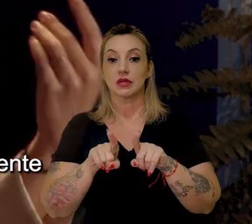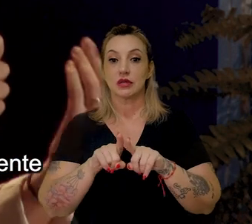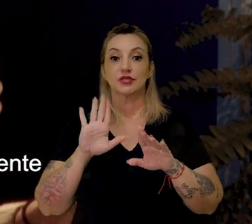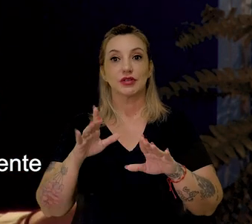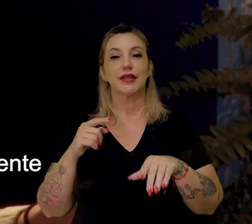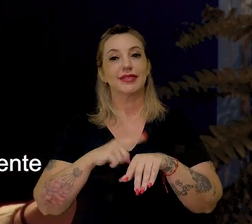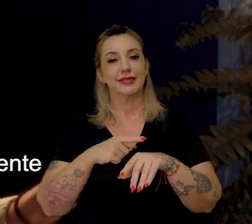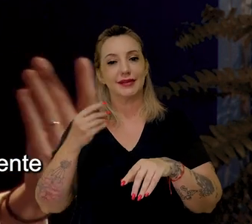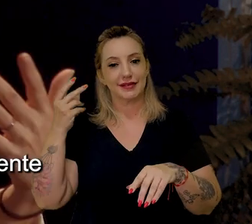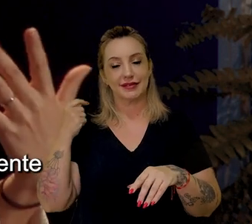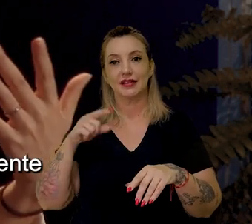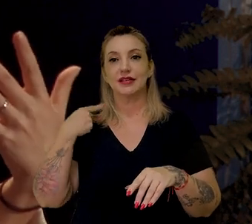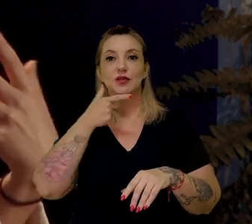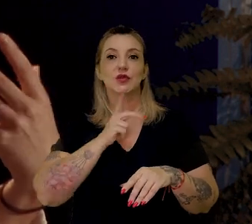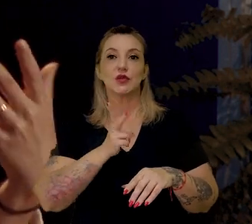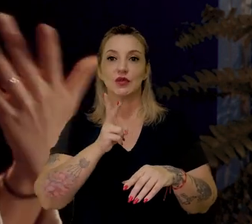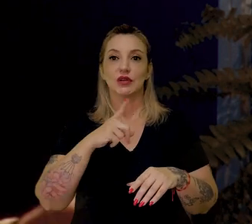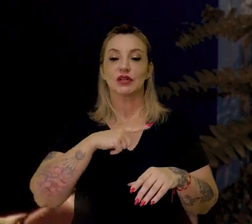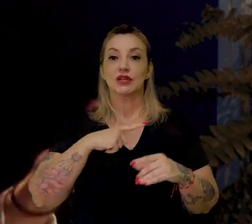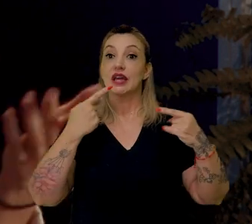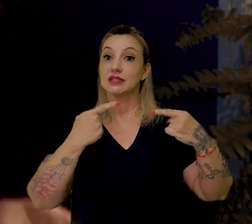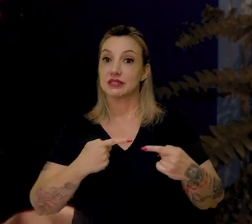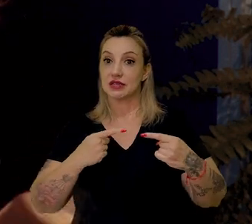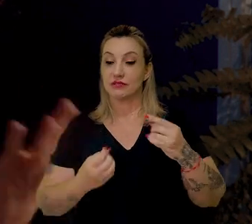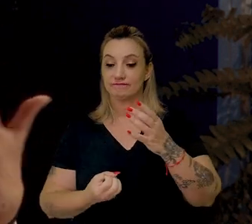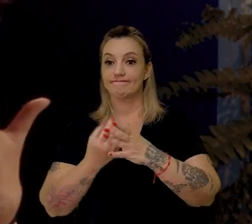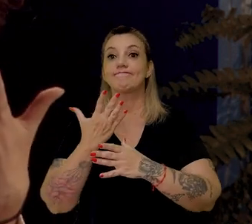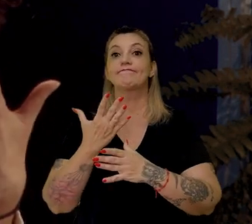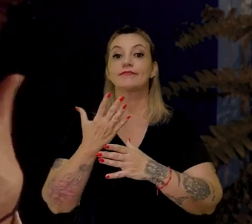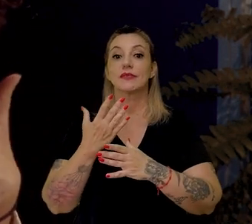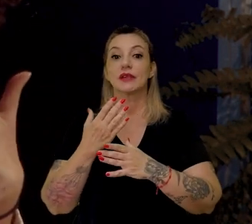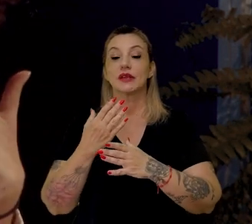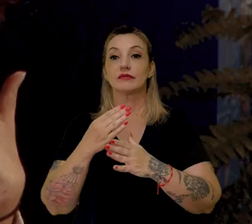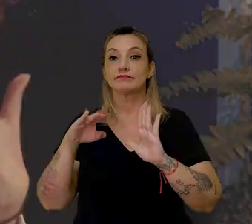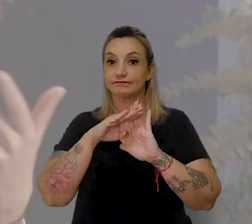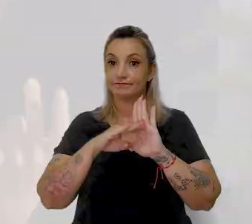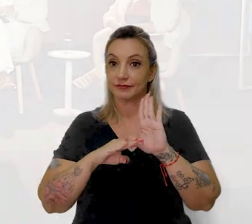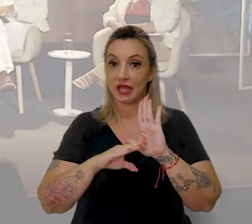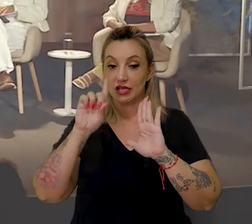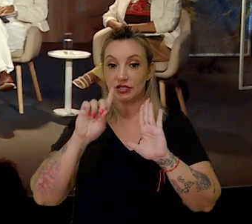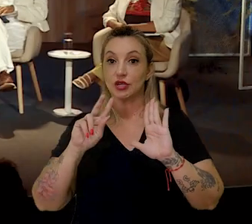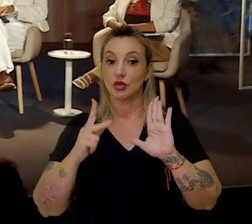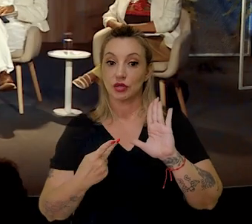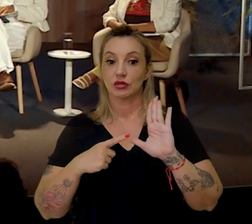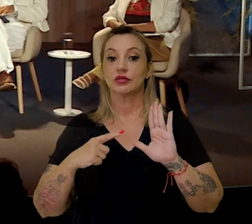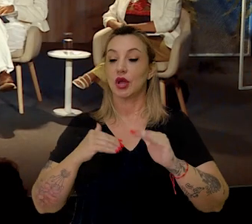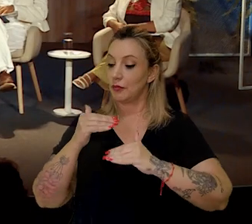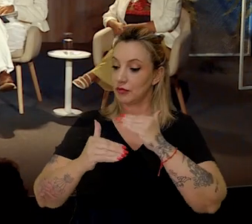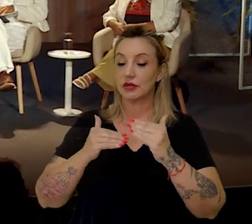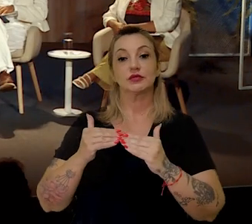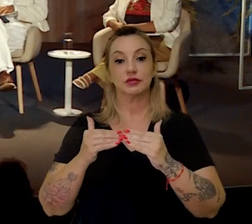faz tanto tempo pra gente continuar tendo desafios de implementação da agenda de direitos humanos existe um